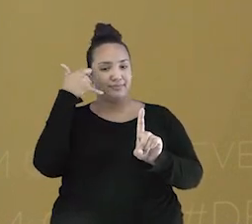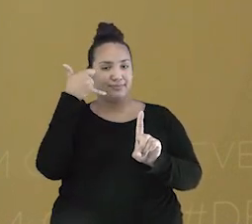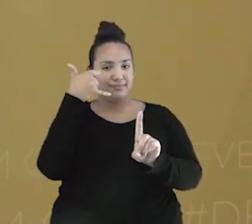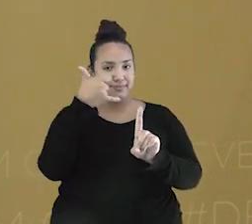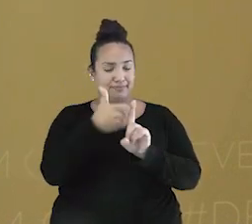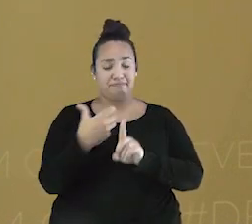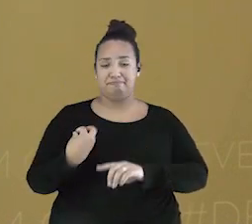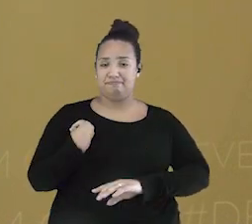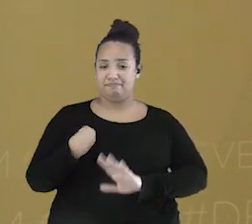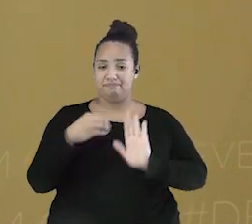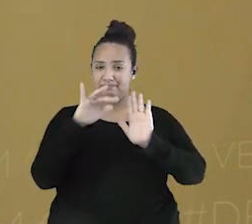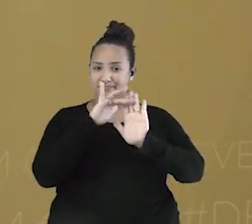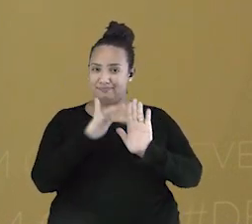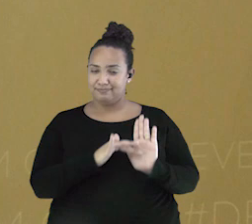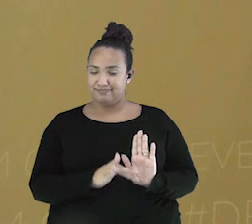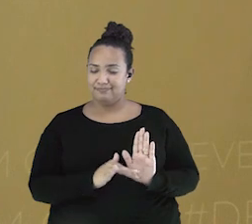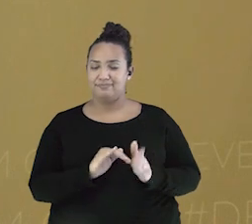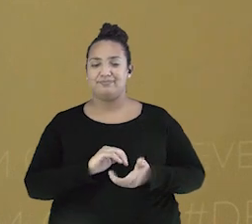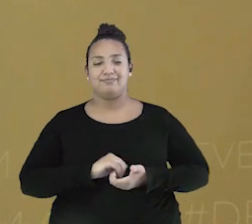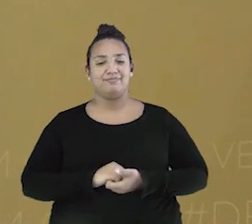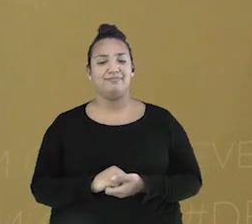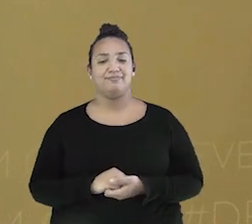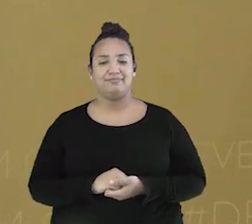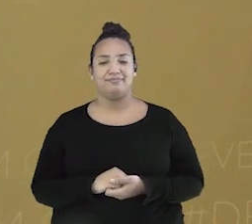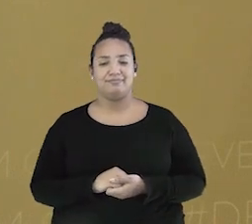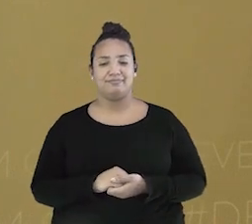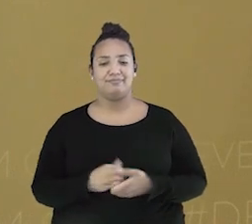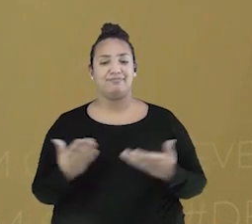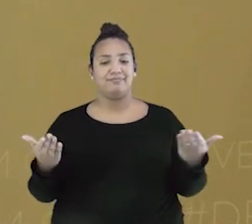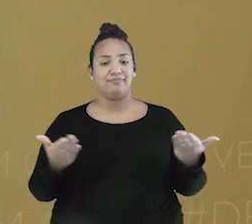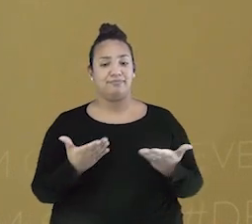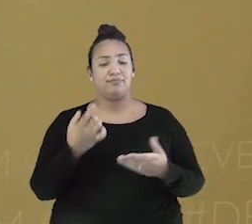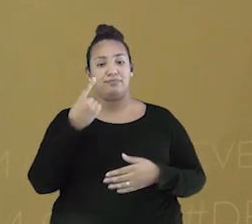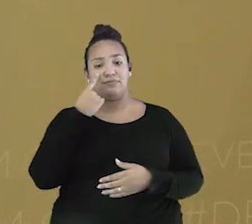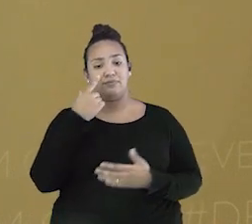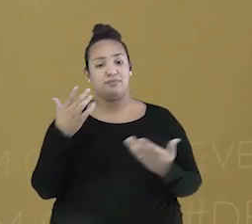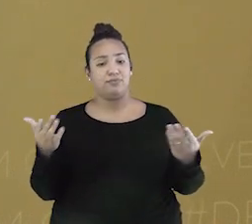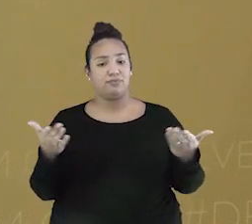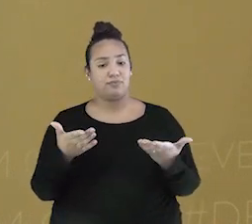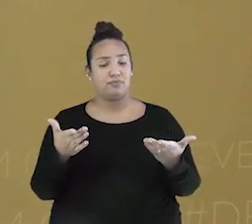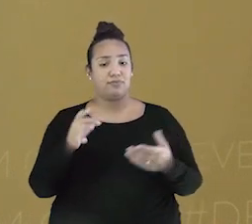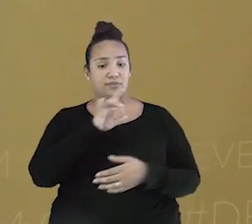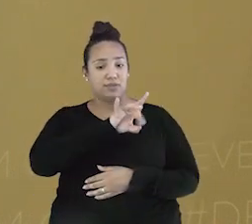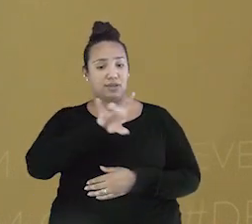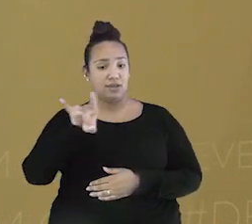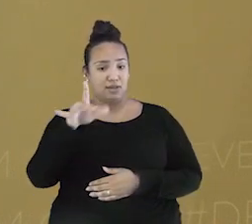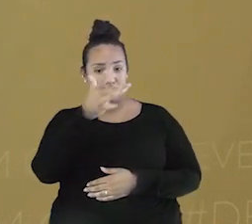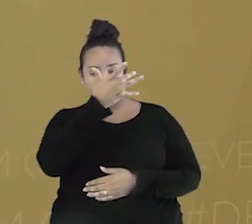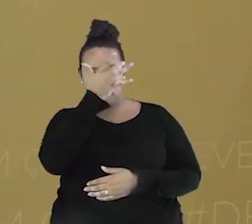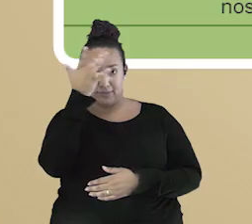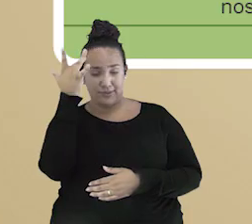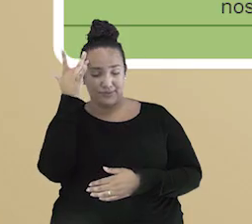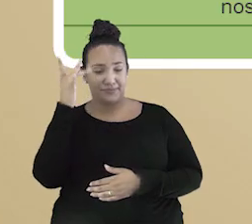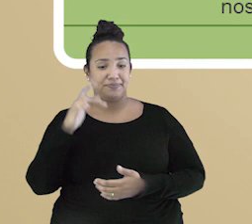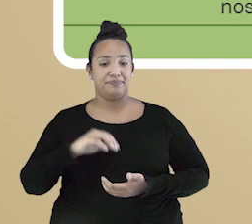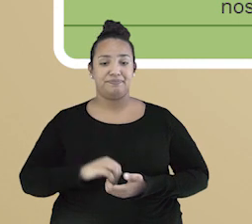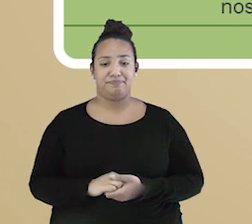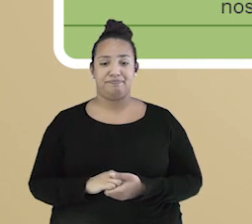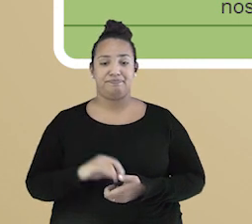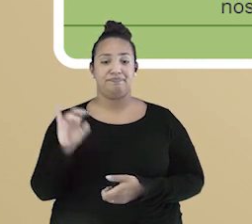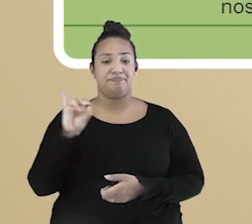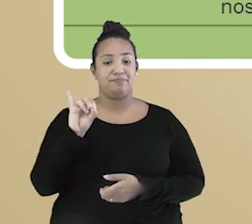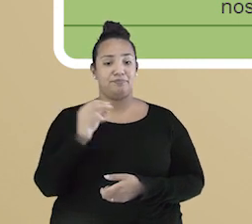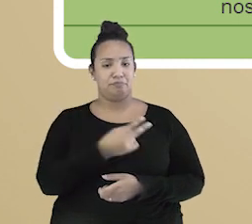tela para assinar a lista de presença. Vamos ler juntos comigo o depoimento de cada um deles?